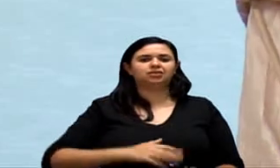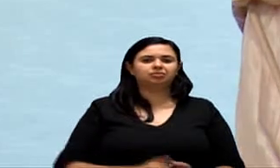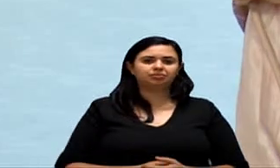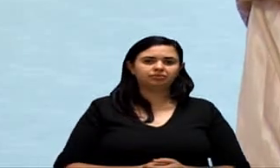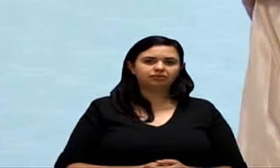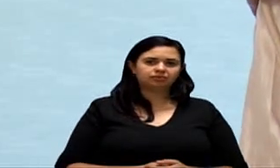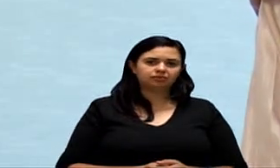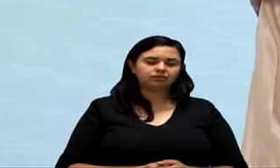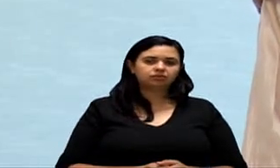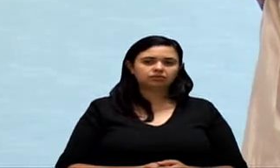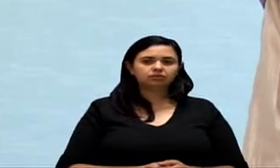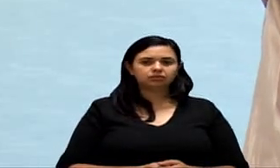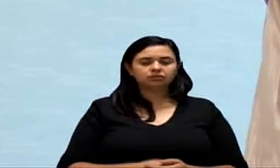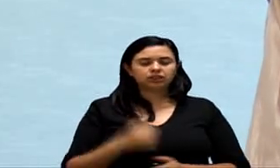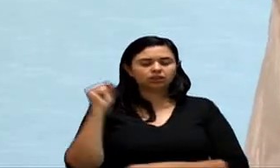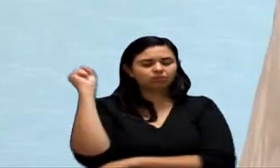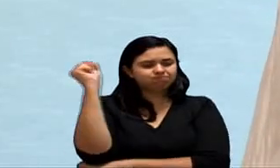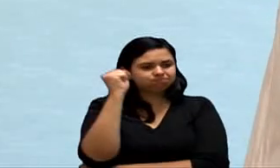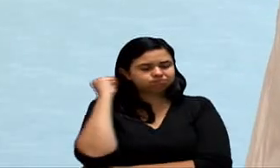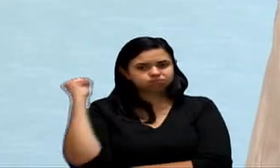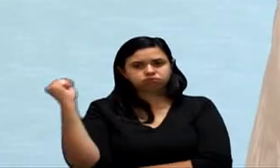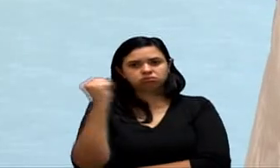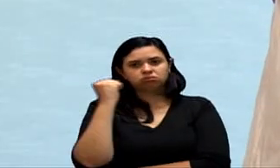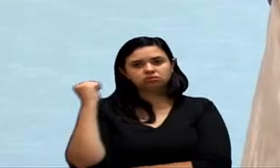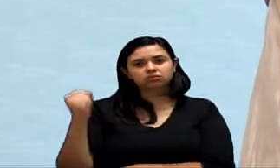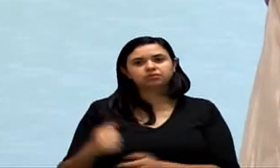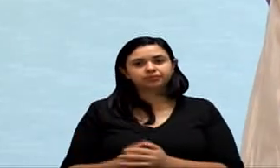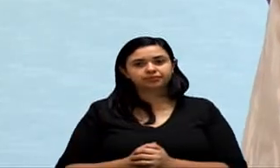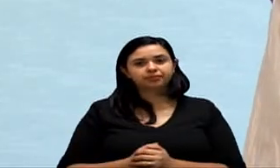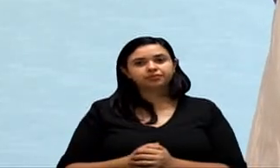seríssima e que é de